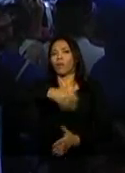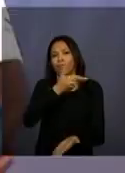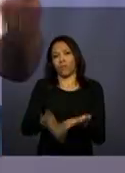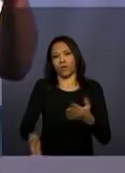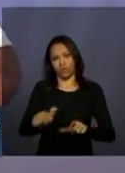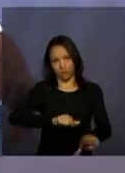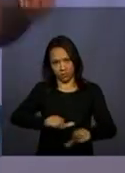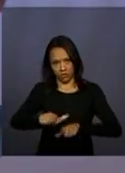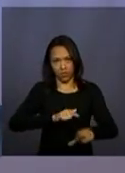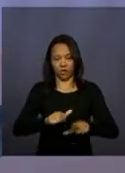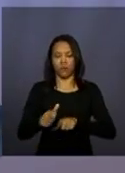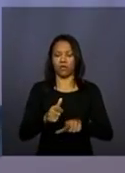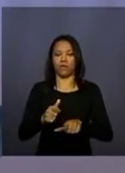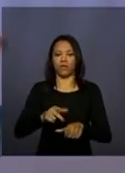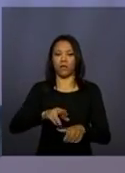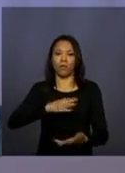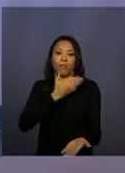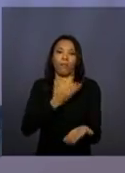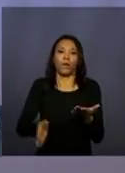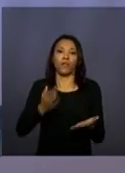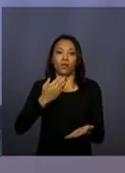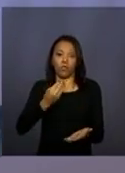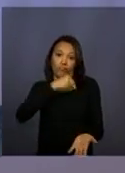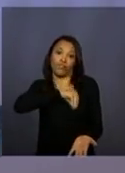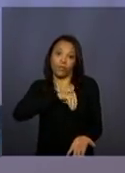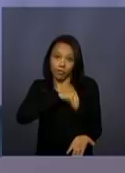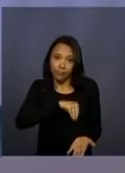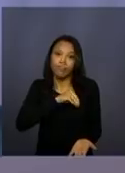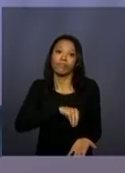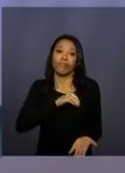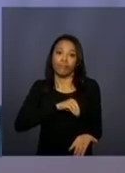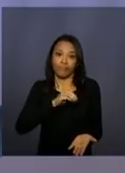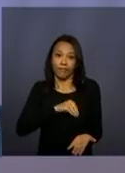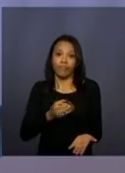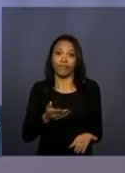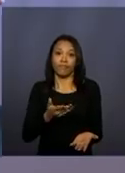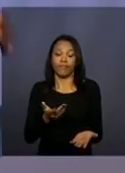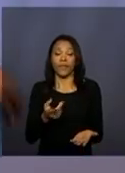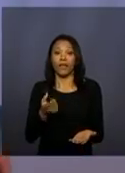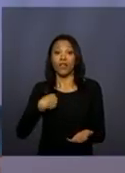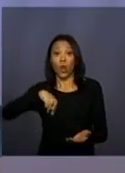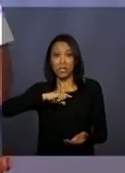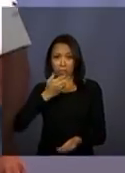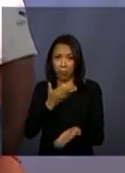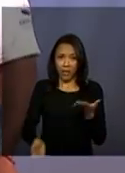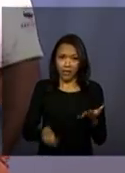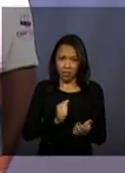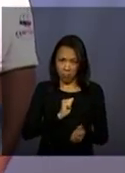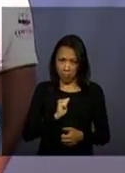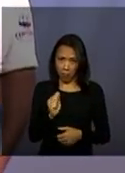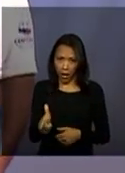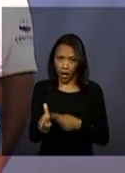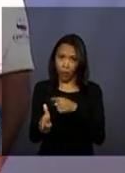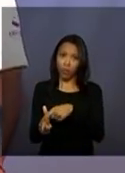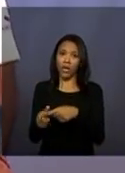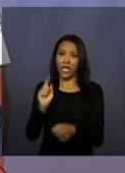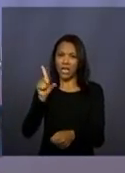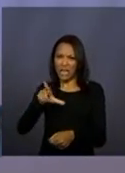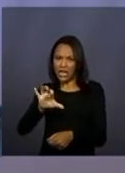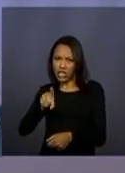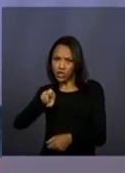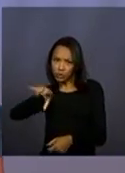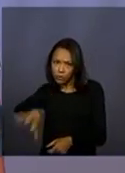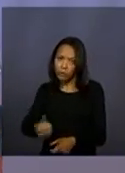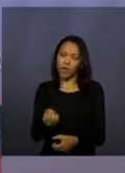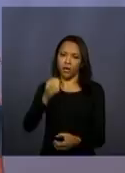trabalho, não perdermos o nosso sustento. Nós não podemos perder o nosso sustento para a incineração, mas também nós não podemos perder os nossos